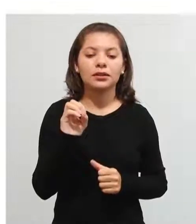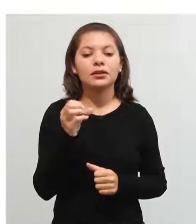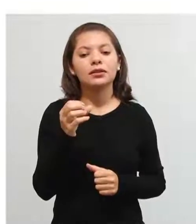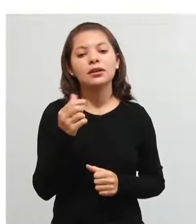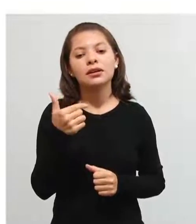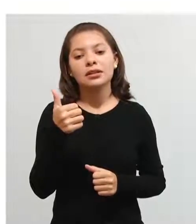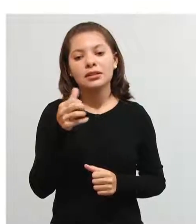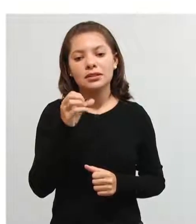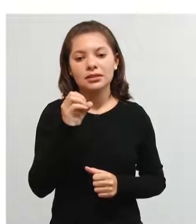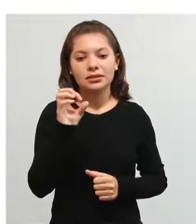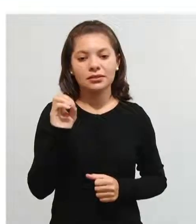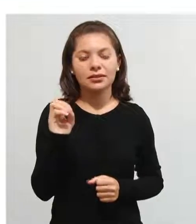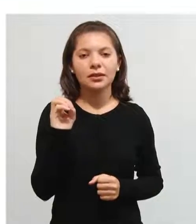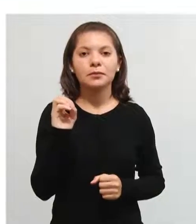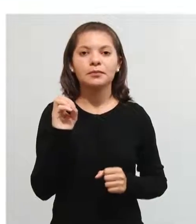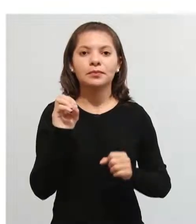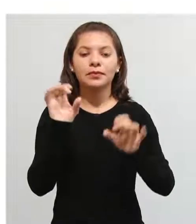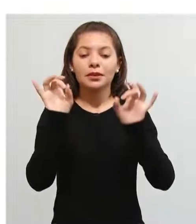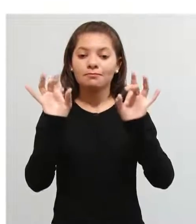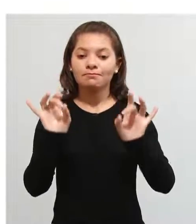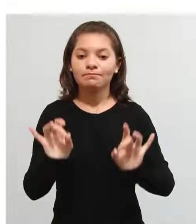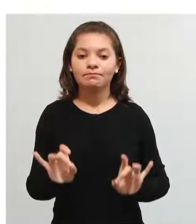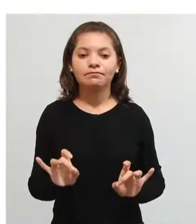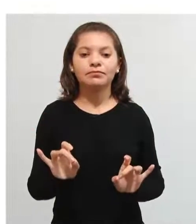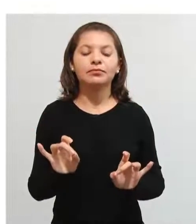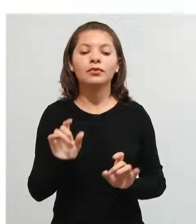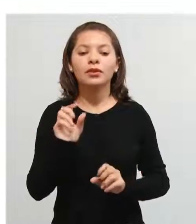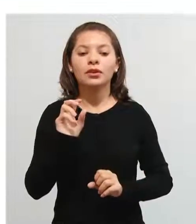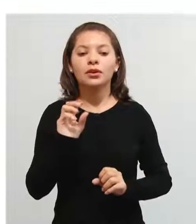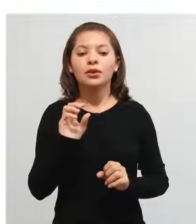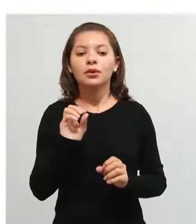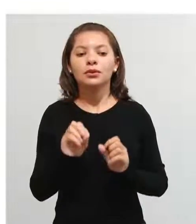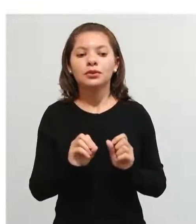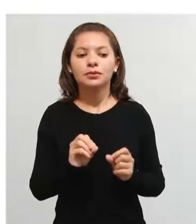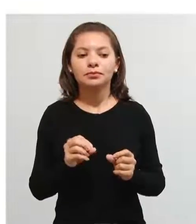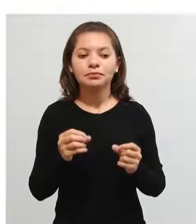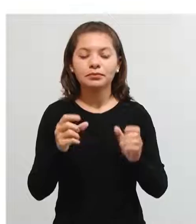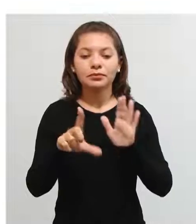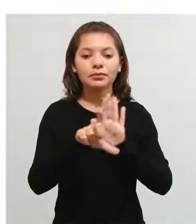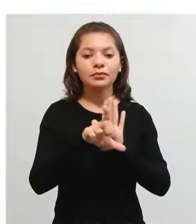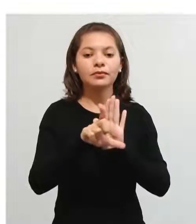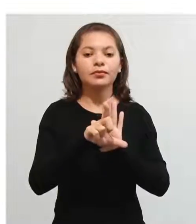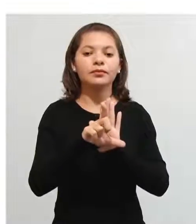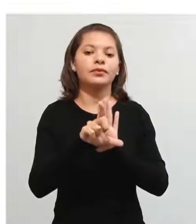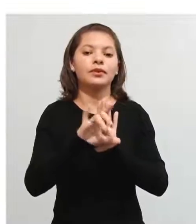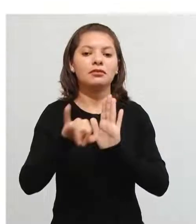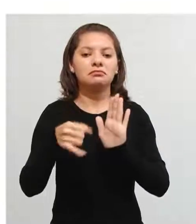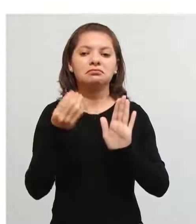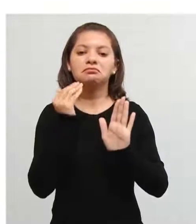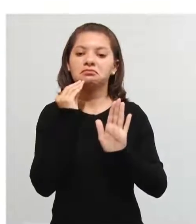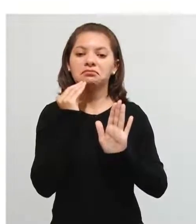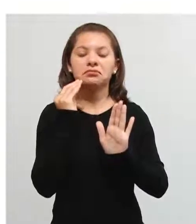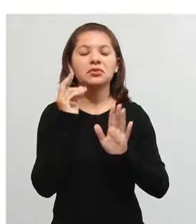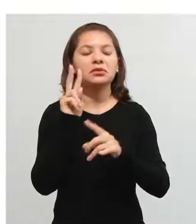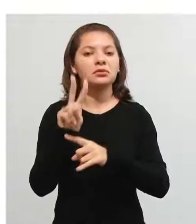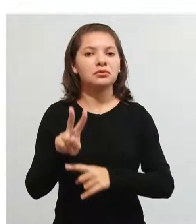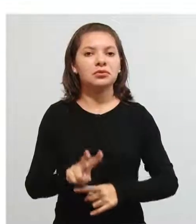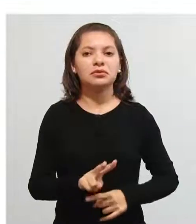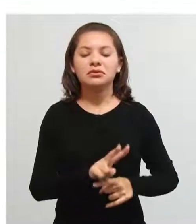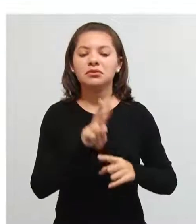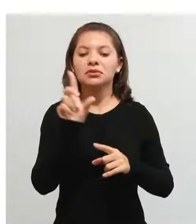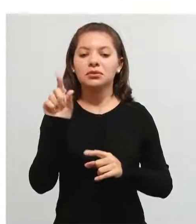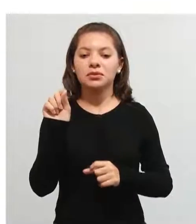isso daí é uma discricionariedade onde a própria lei dá ali aquela conveniência e oportunidade do administrador